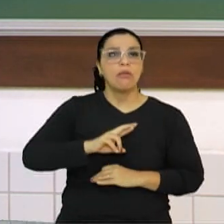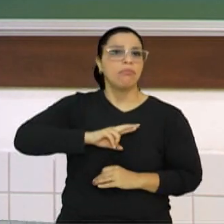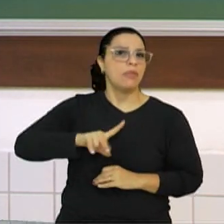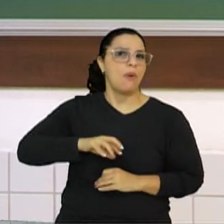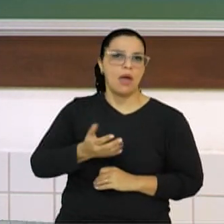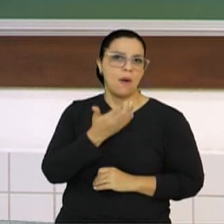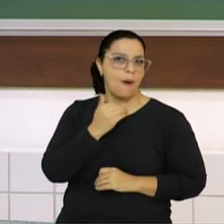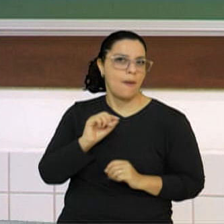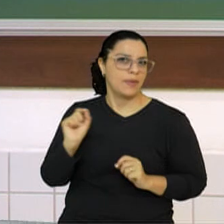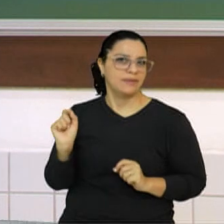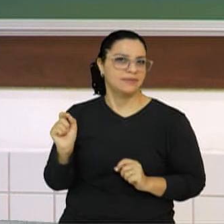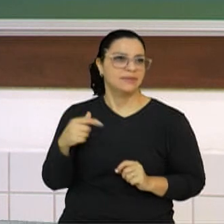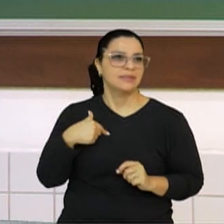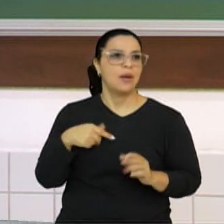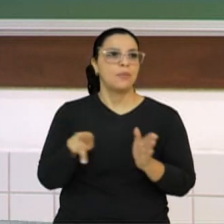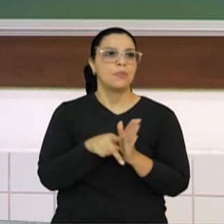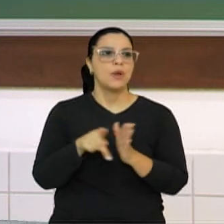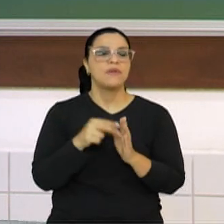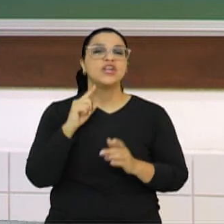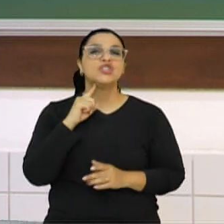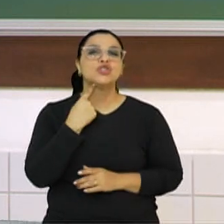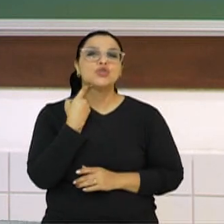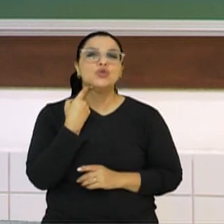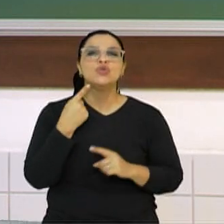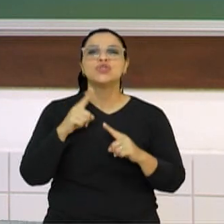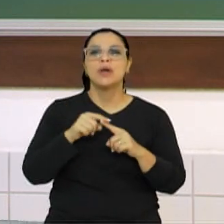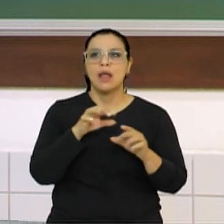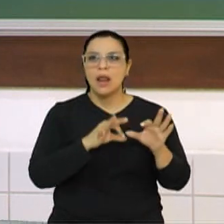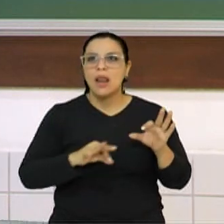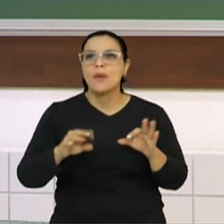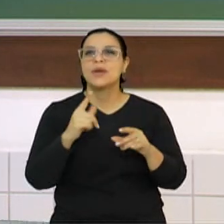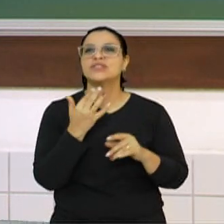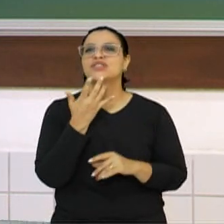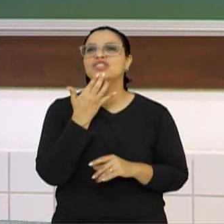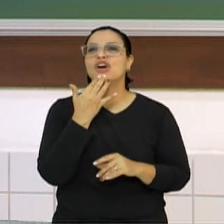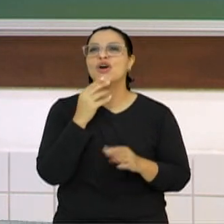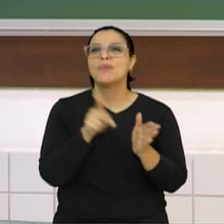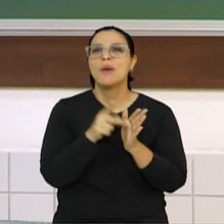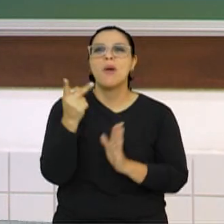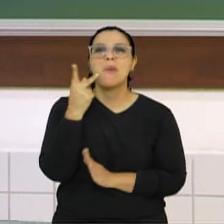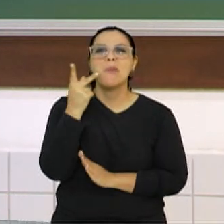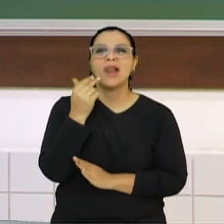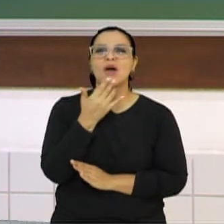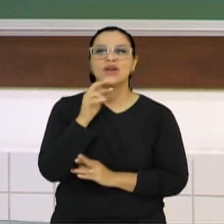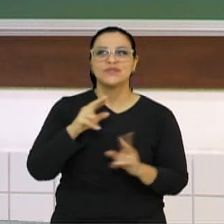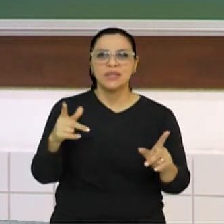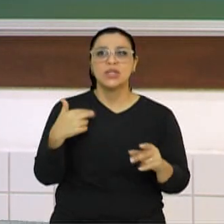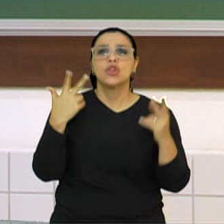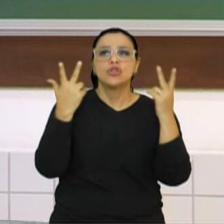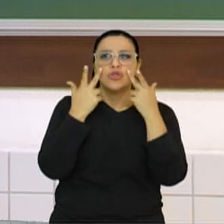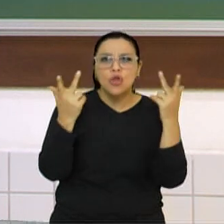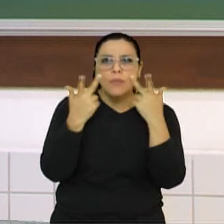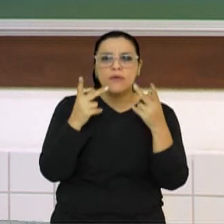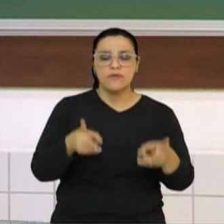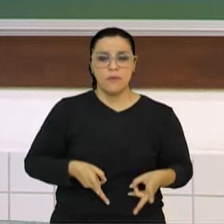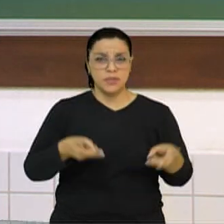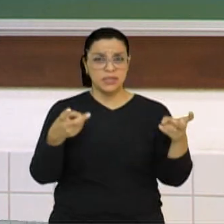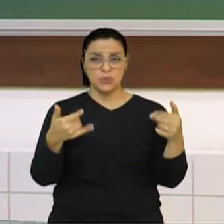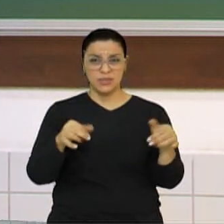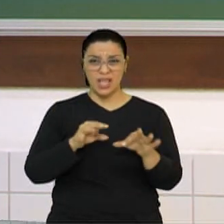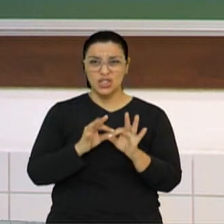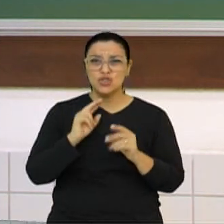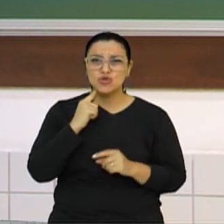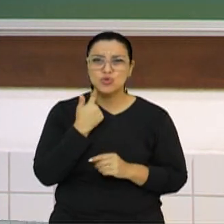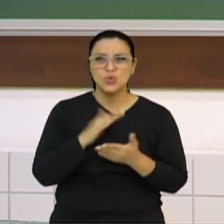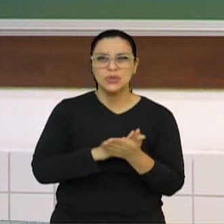problema nenhum. Ela dá essa borradinha justamente por causa dos corantes, né, que existem nas balinhas ali. É uma coisa a se observar. Se você não quiser que